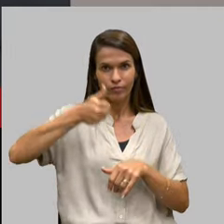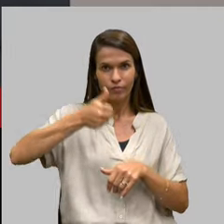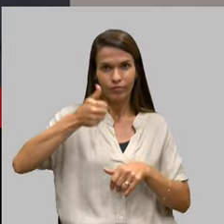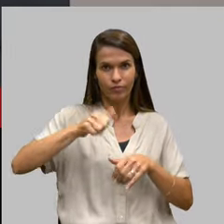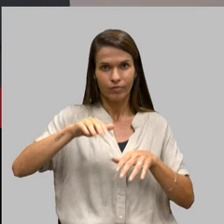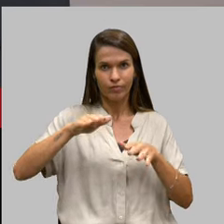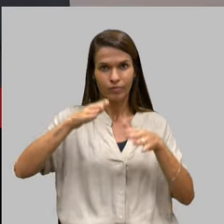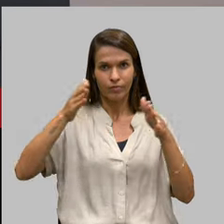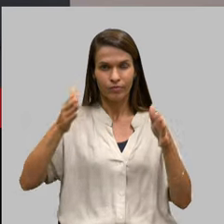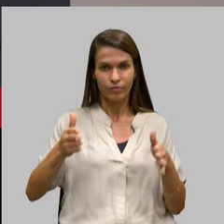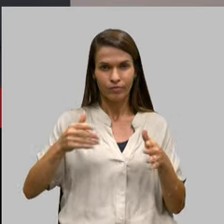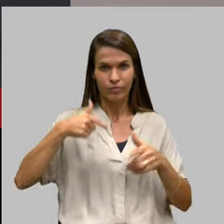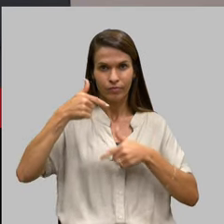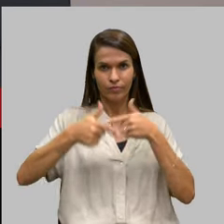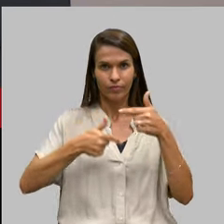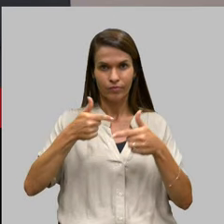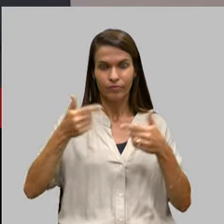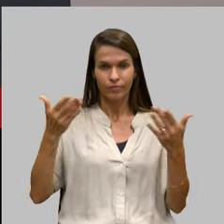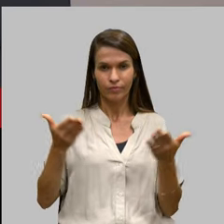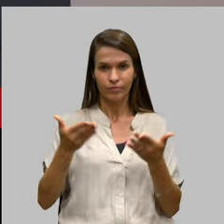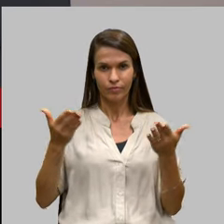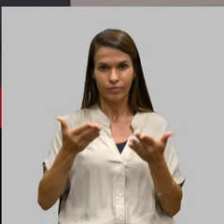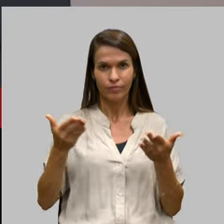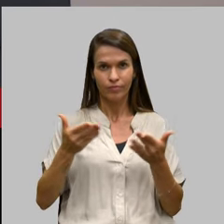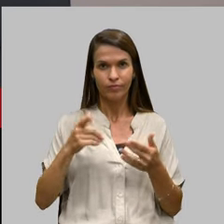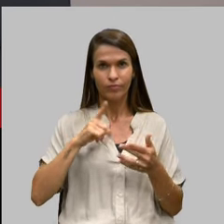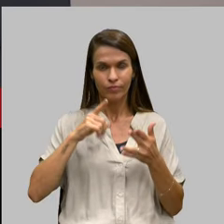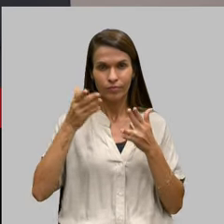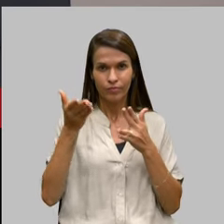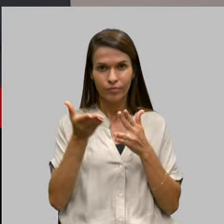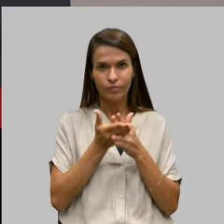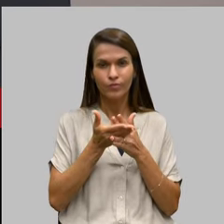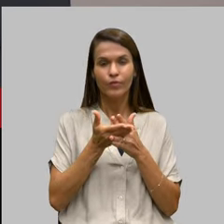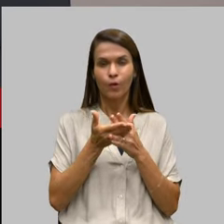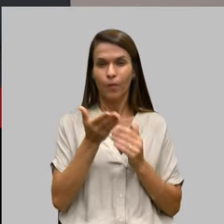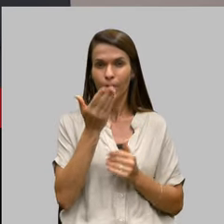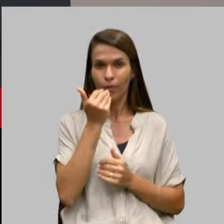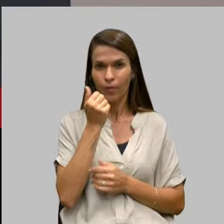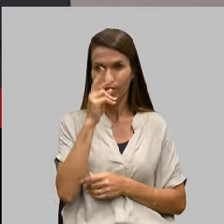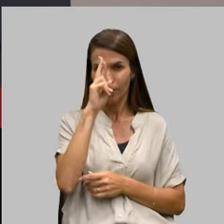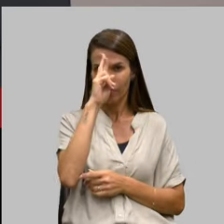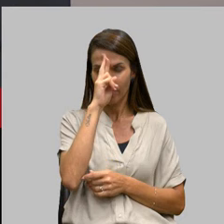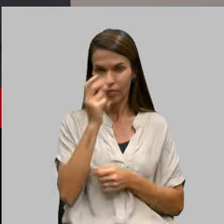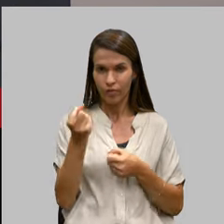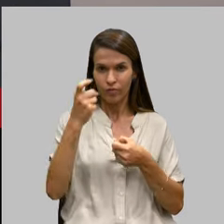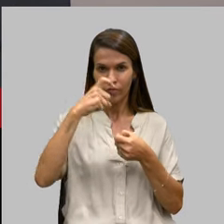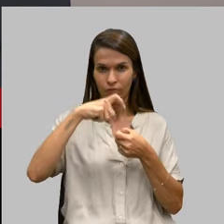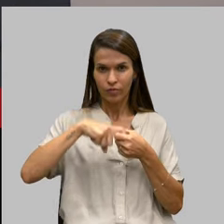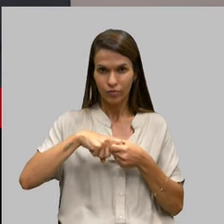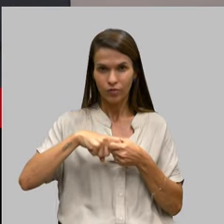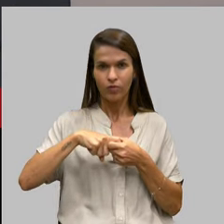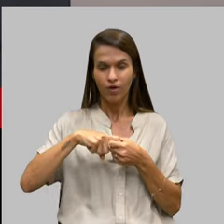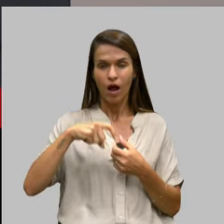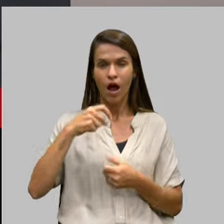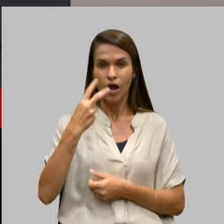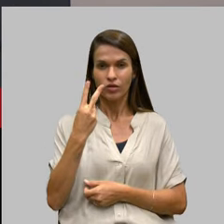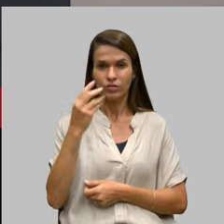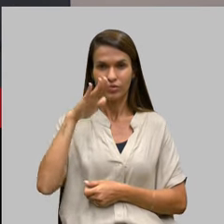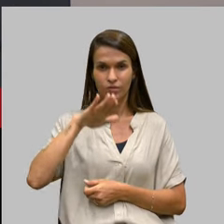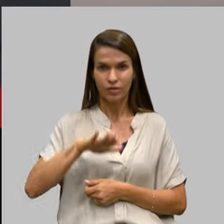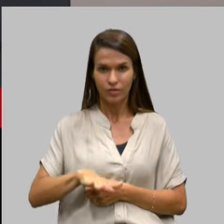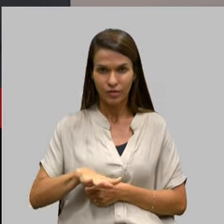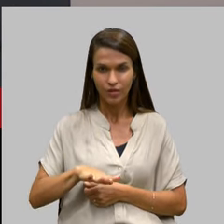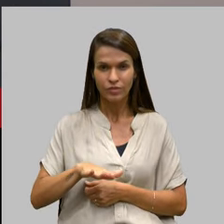trabalho e nesse momento faremos uma pausa para o almoço retornaremos às 14 horas